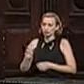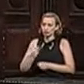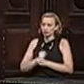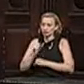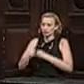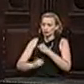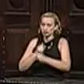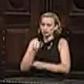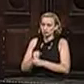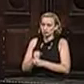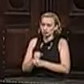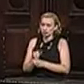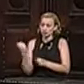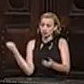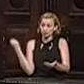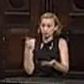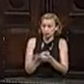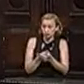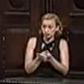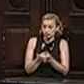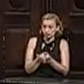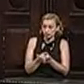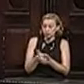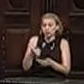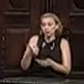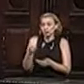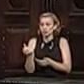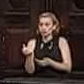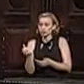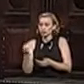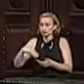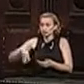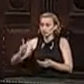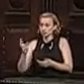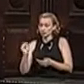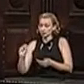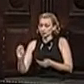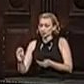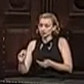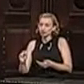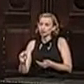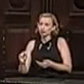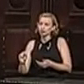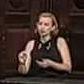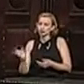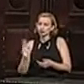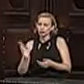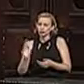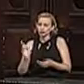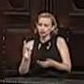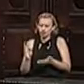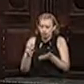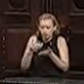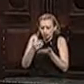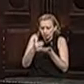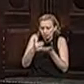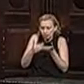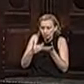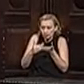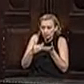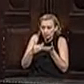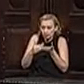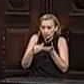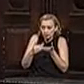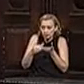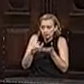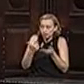um restos a pagar de 16 bilhões de reais, com um limite prudencial de desenvolvimento estourado e sem nenhuma